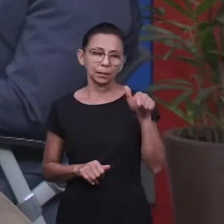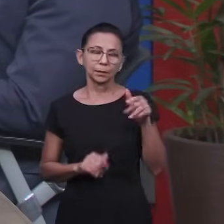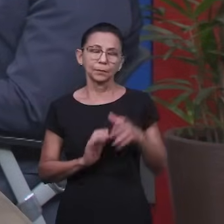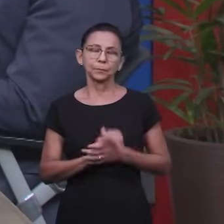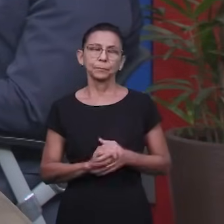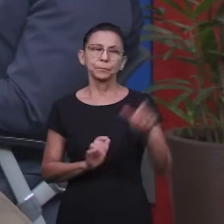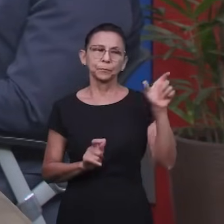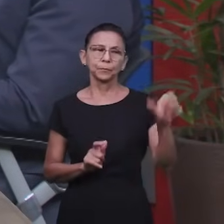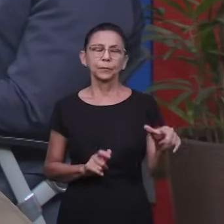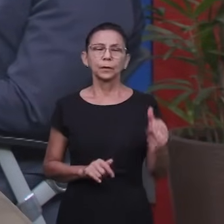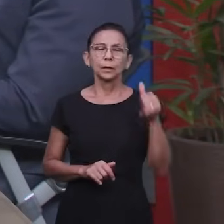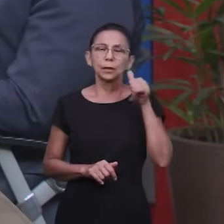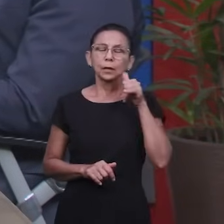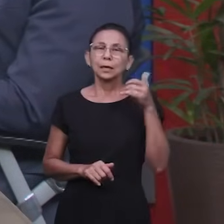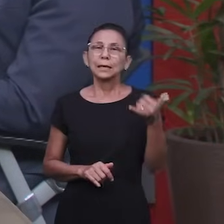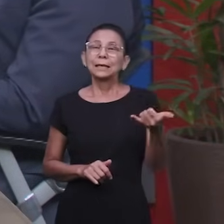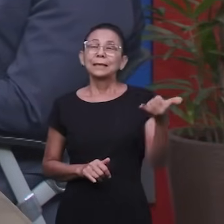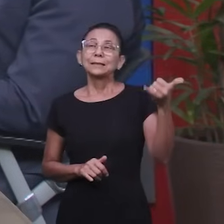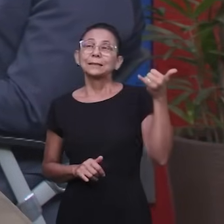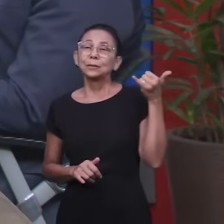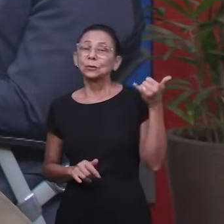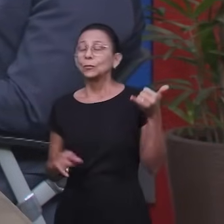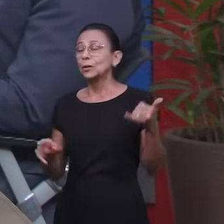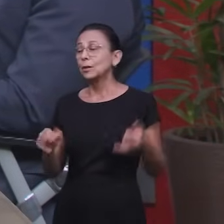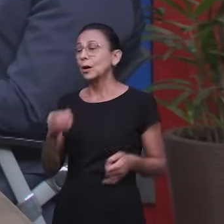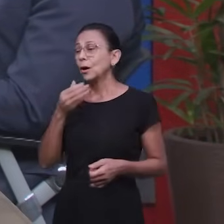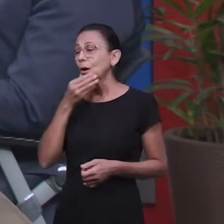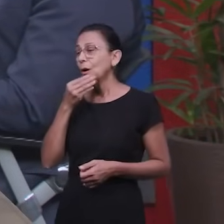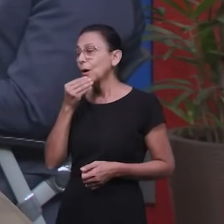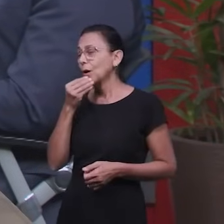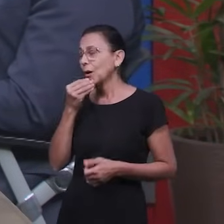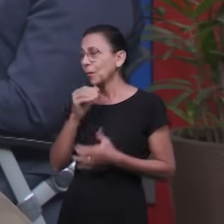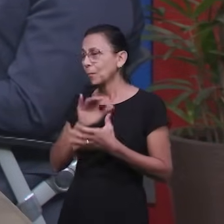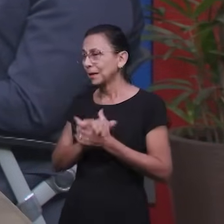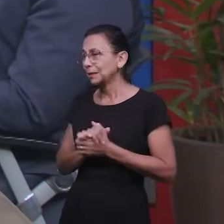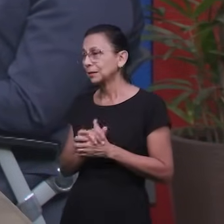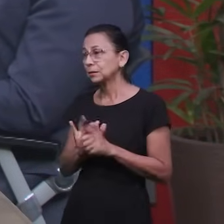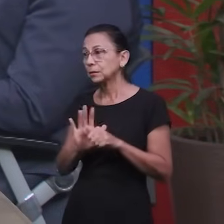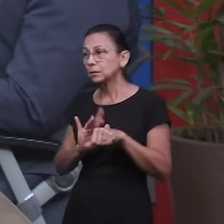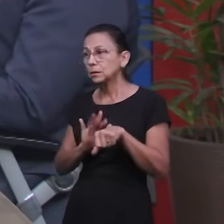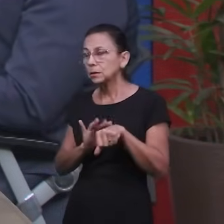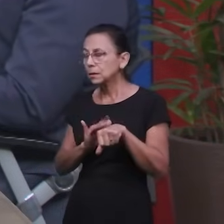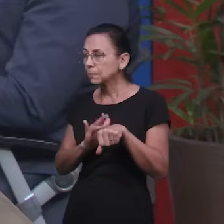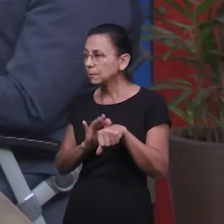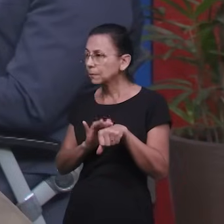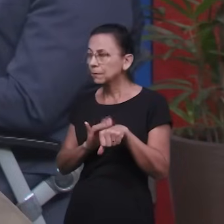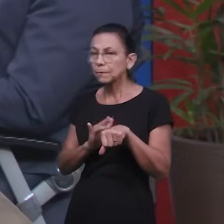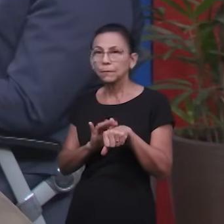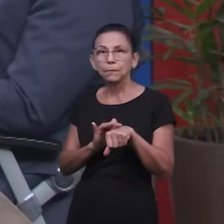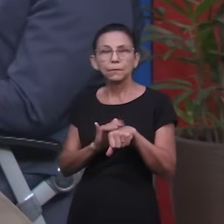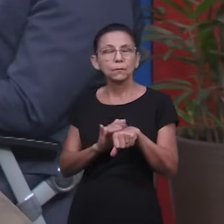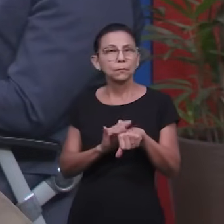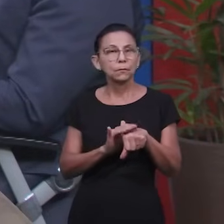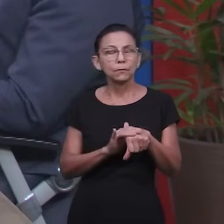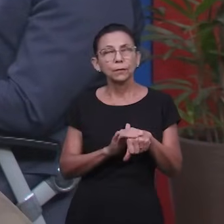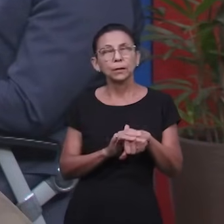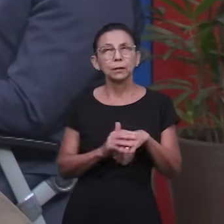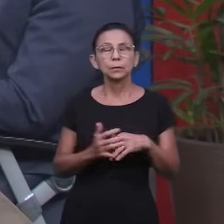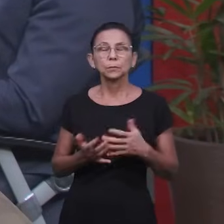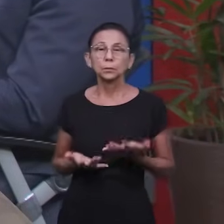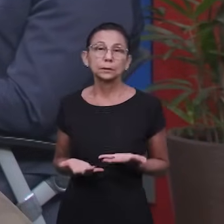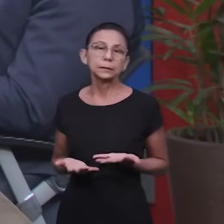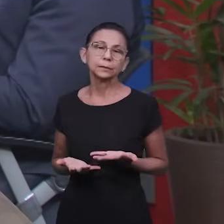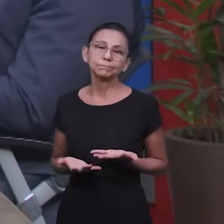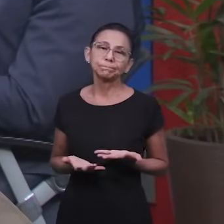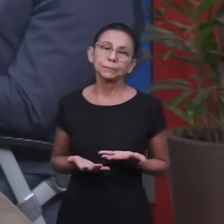segundo a palavra dela, ele estava de uma forma vegetativa. Ele não